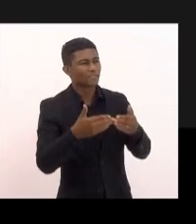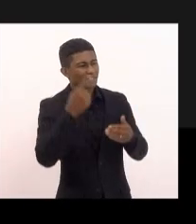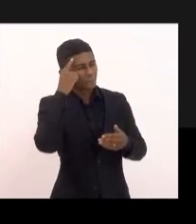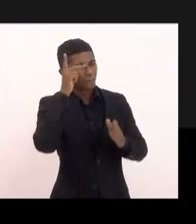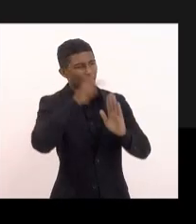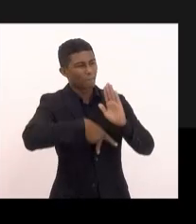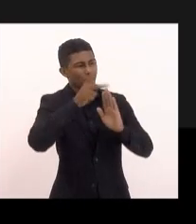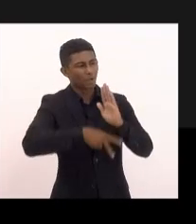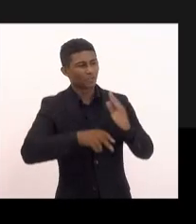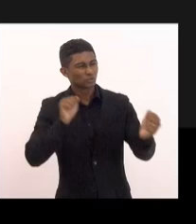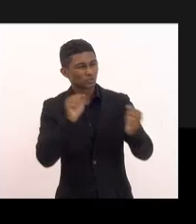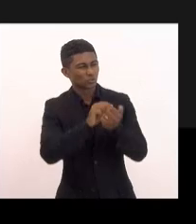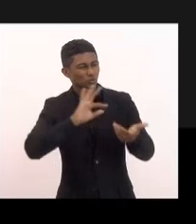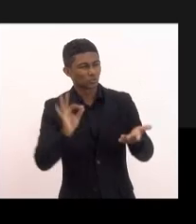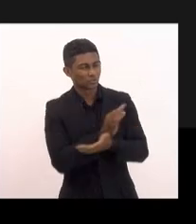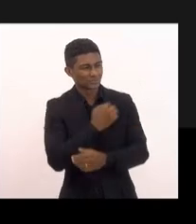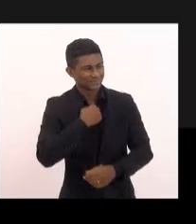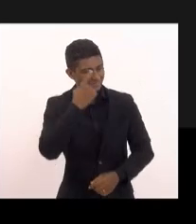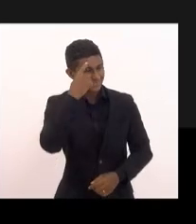projeto